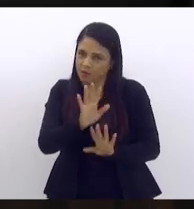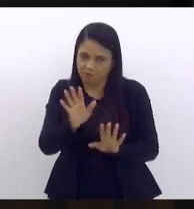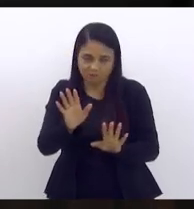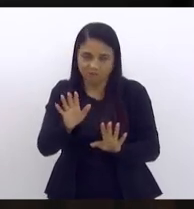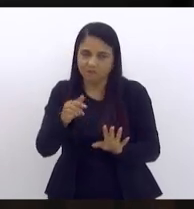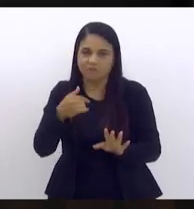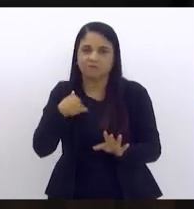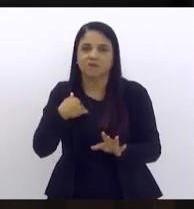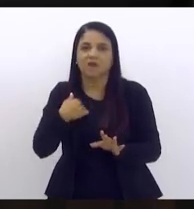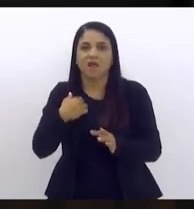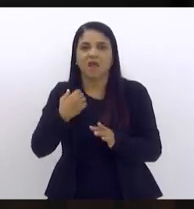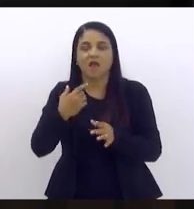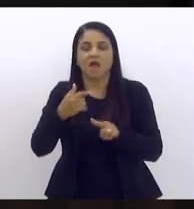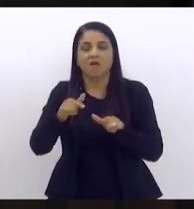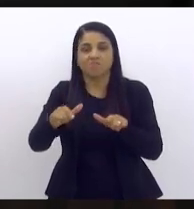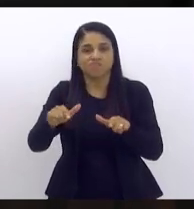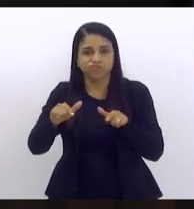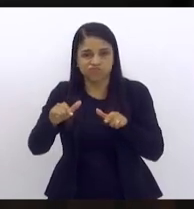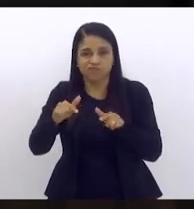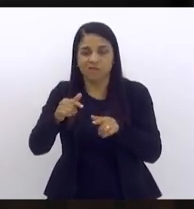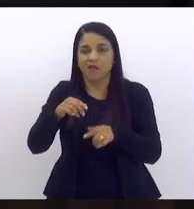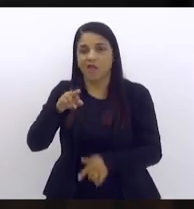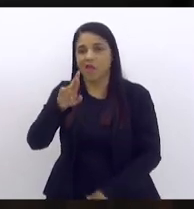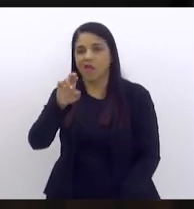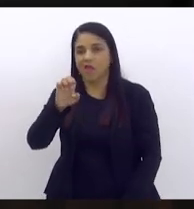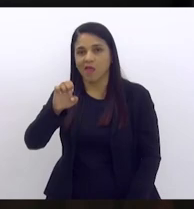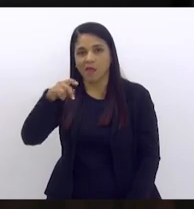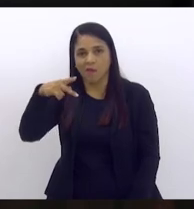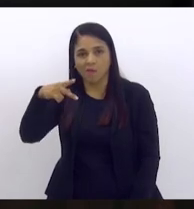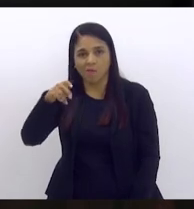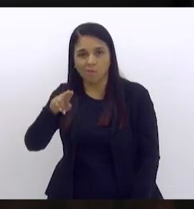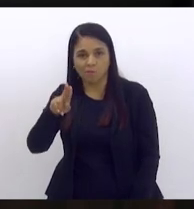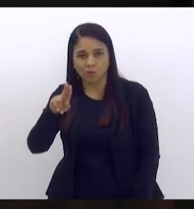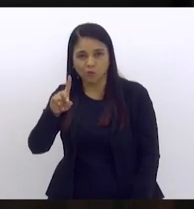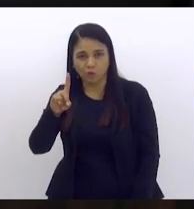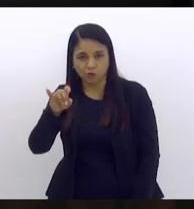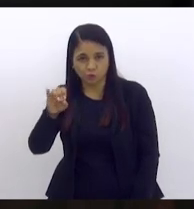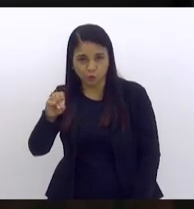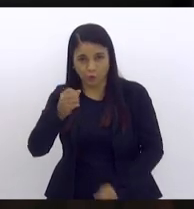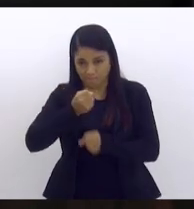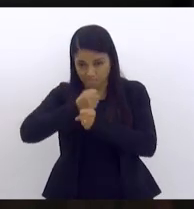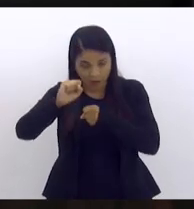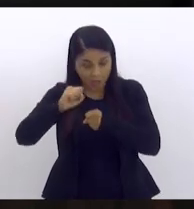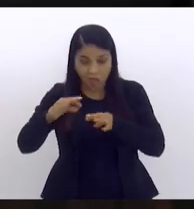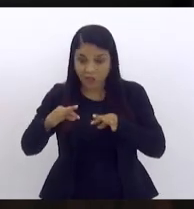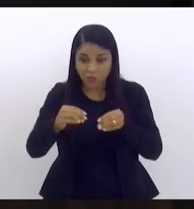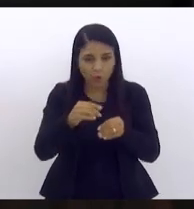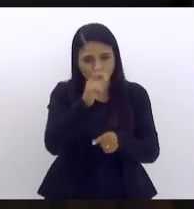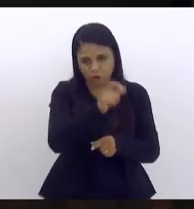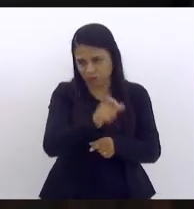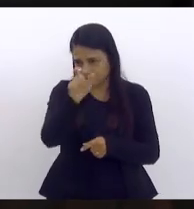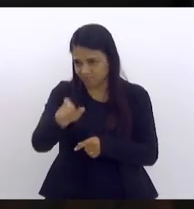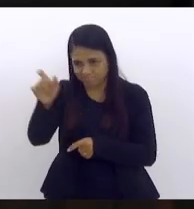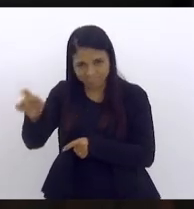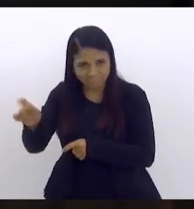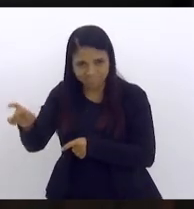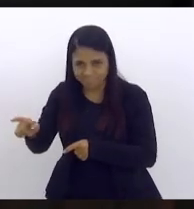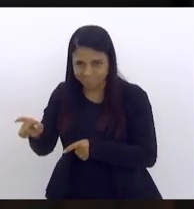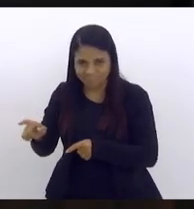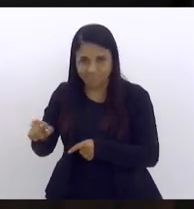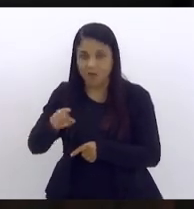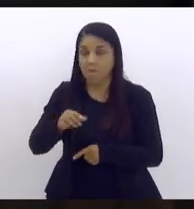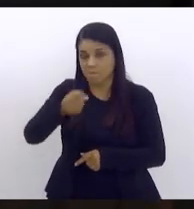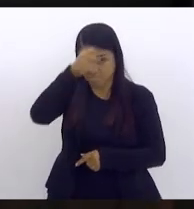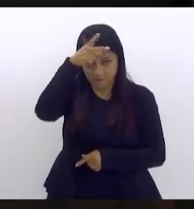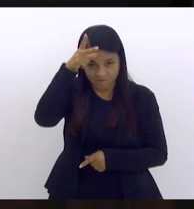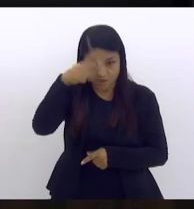que a nota de repúdio deveria se estender para todos que estavam presentes ali no momento, porque você concordar... Será que ninguém podia